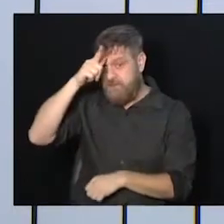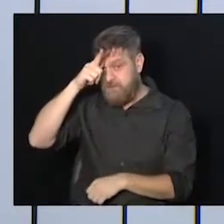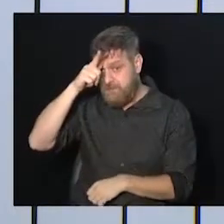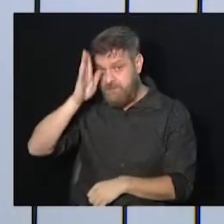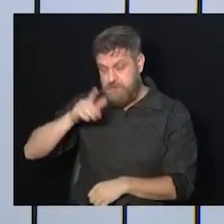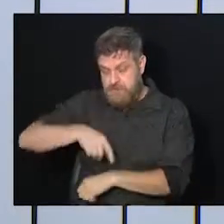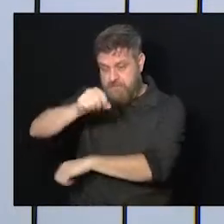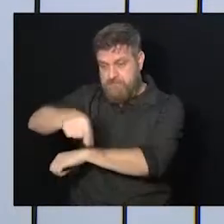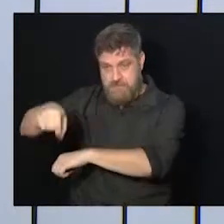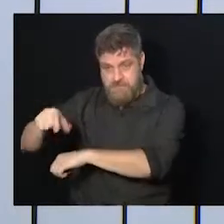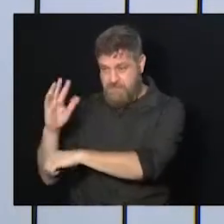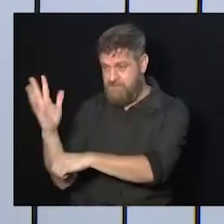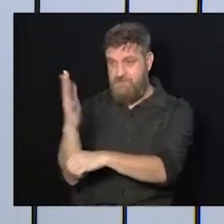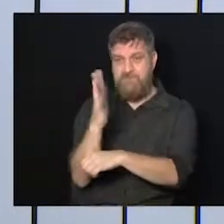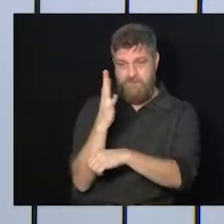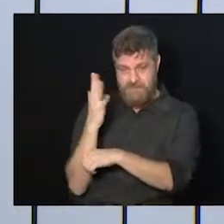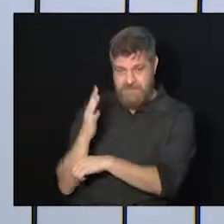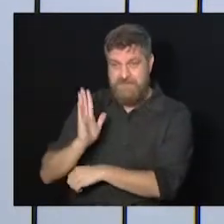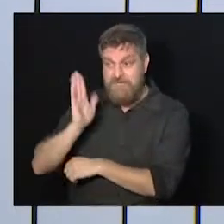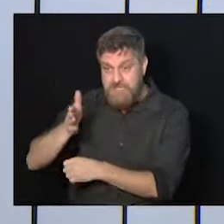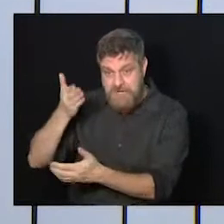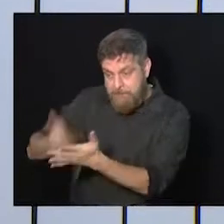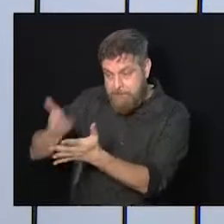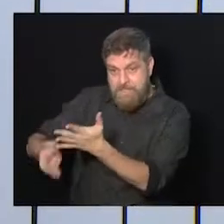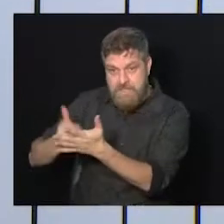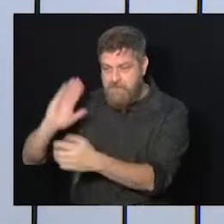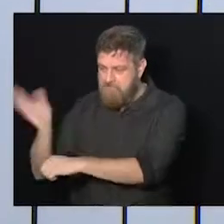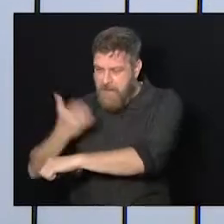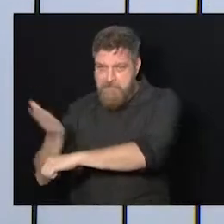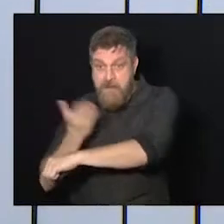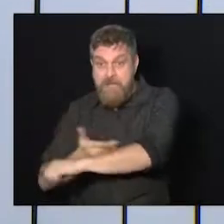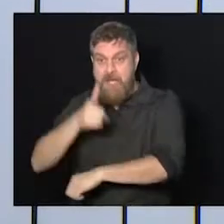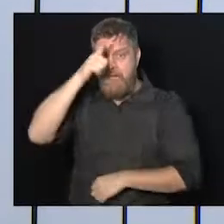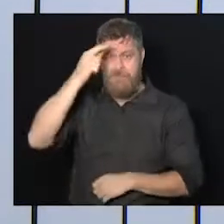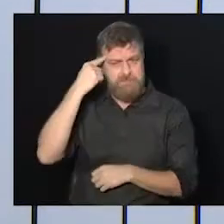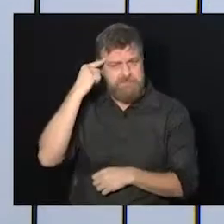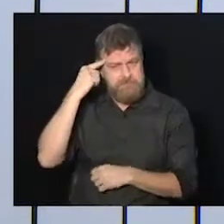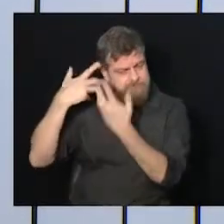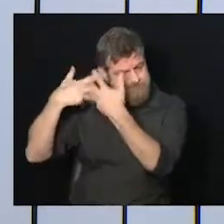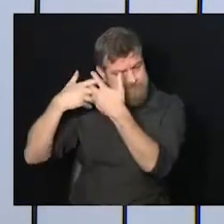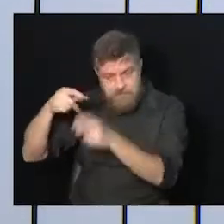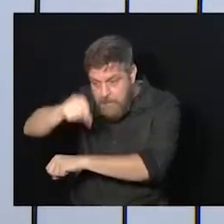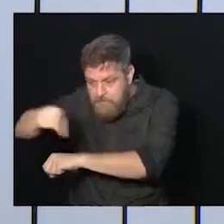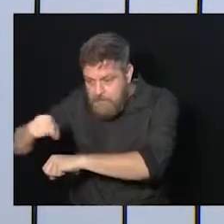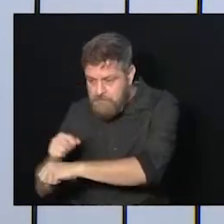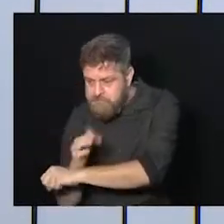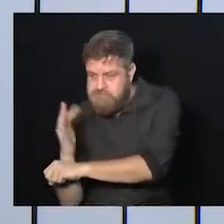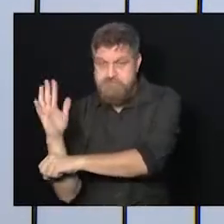reflorestou grande parte das florestas que foram perdidas, né? Isso é comprovado. Então, assim, vamos